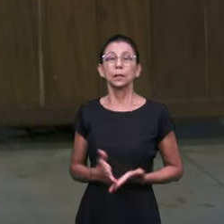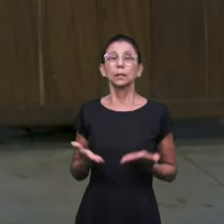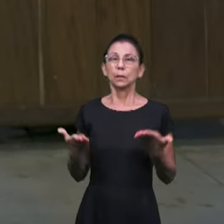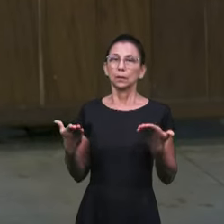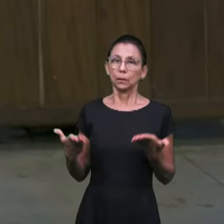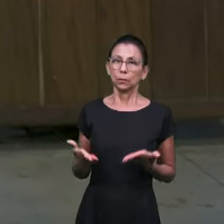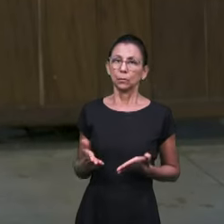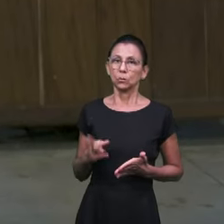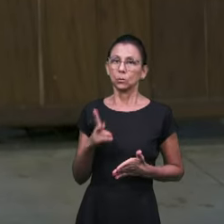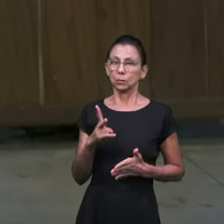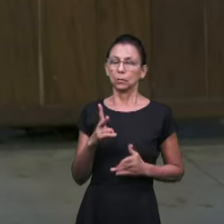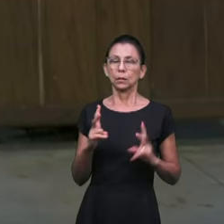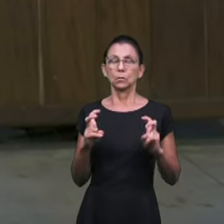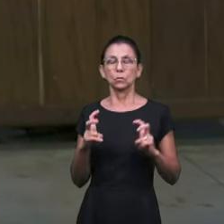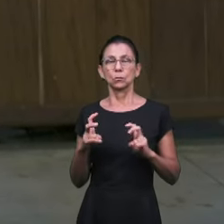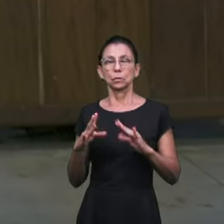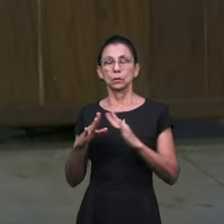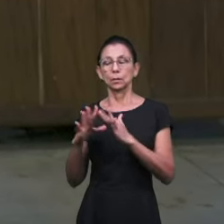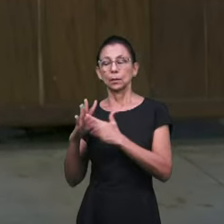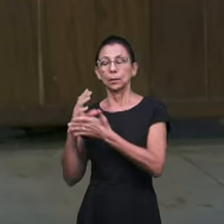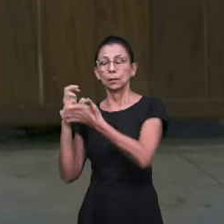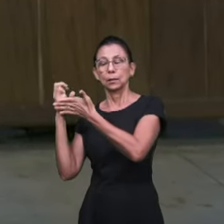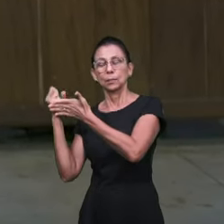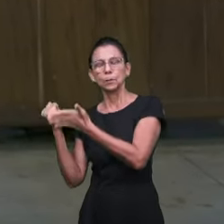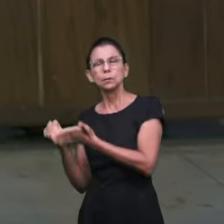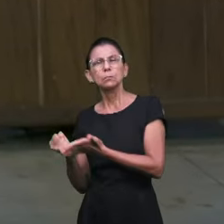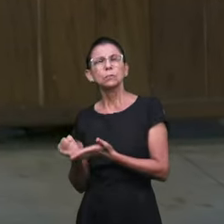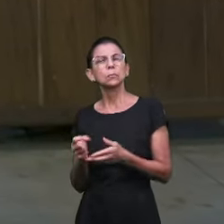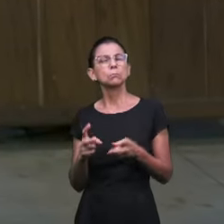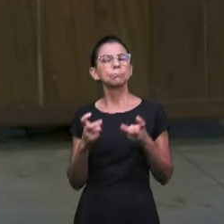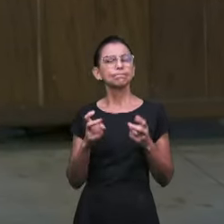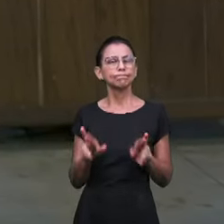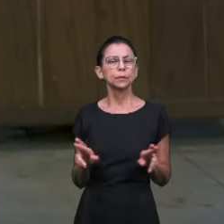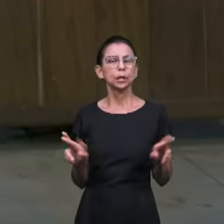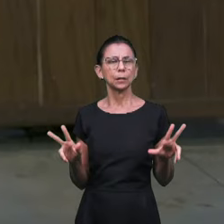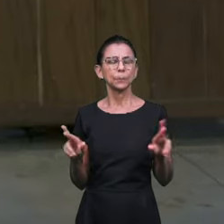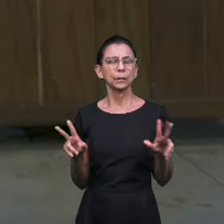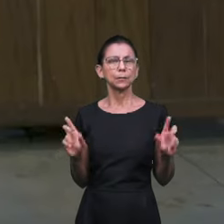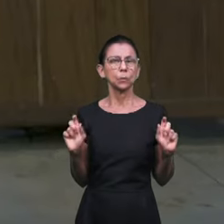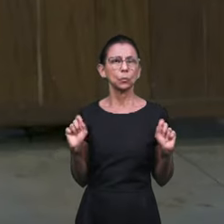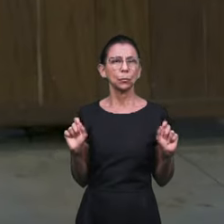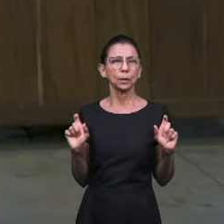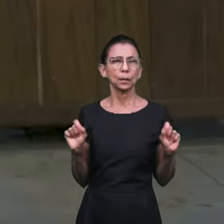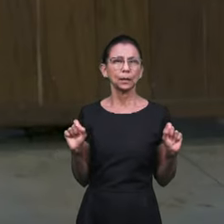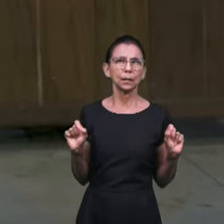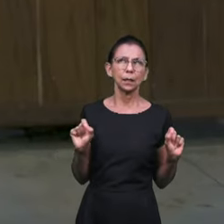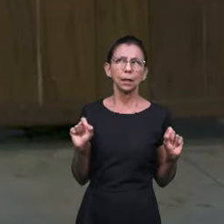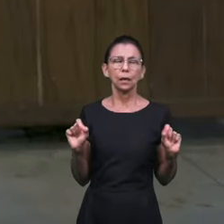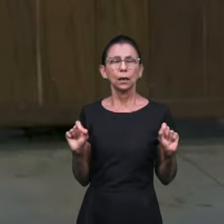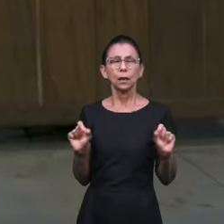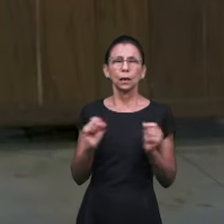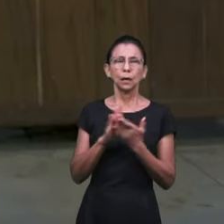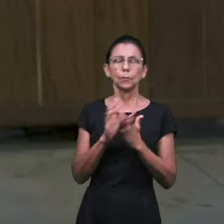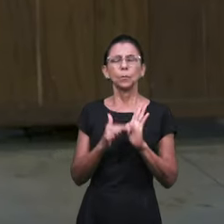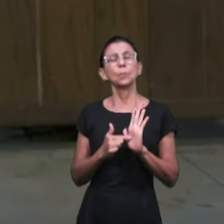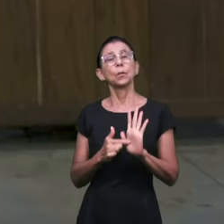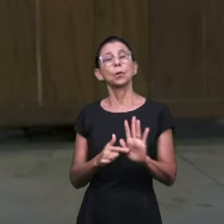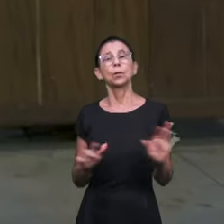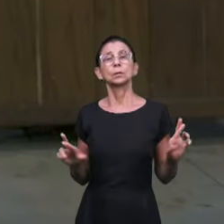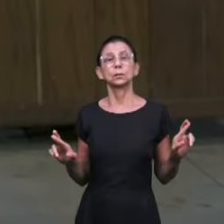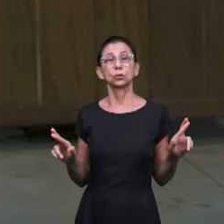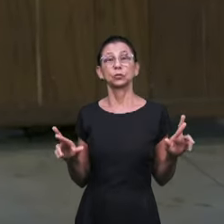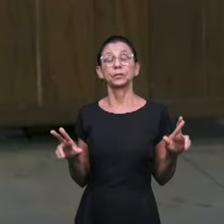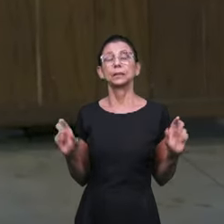igreja. E o que nós vamos ver aqui é a diferença entre arrebatamento, né, o que a Bíblia fala, né, sobre a diferença